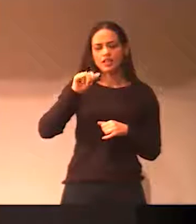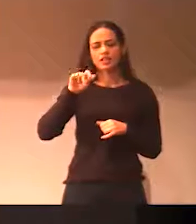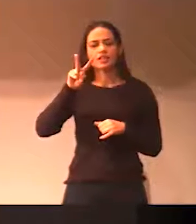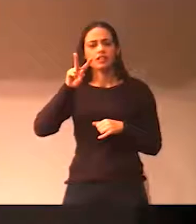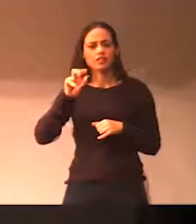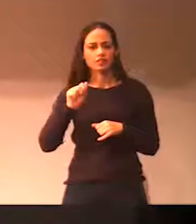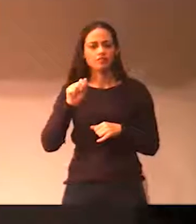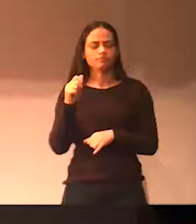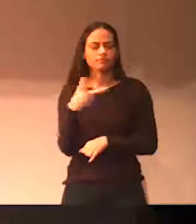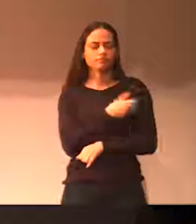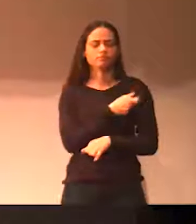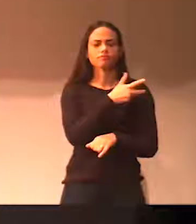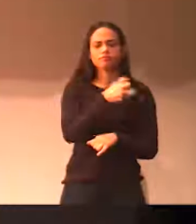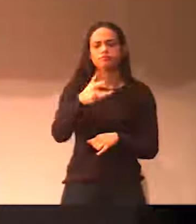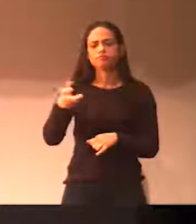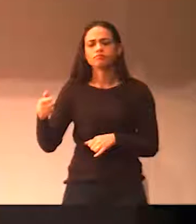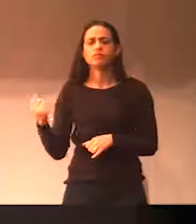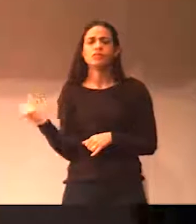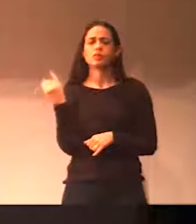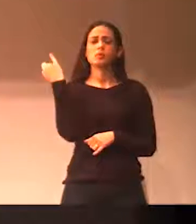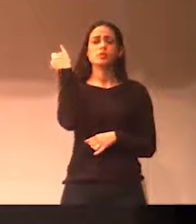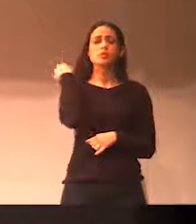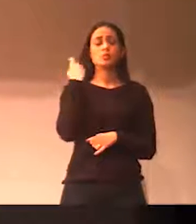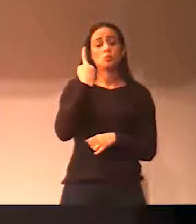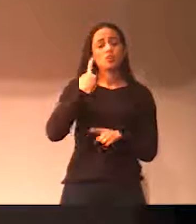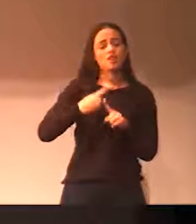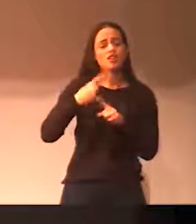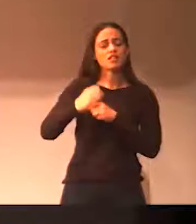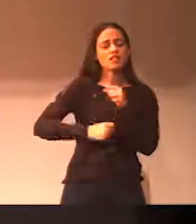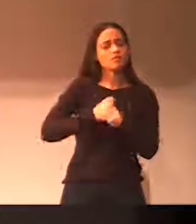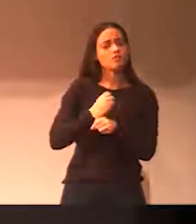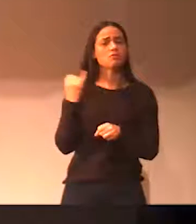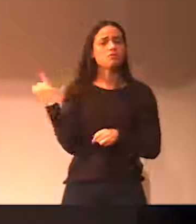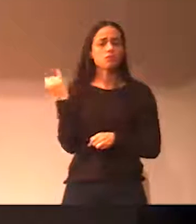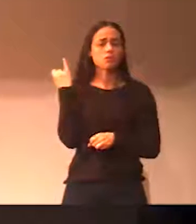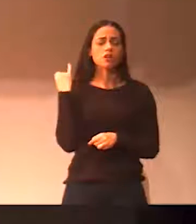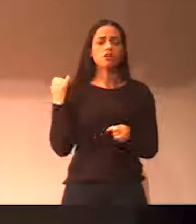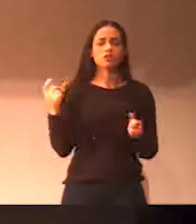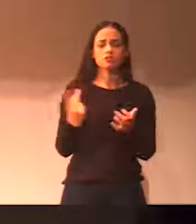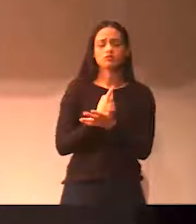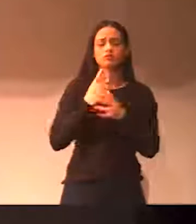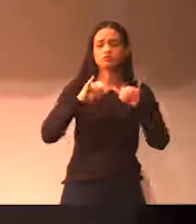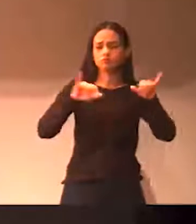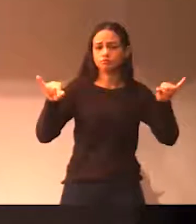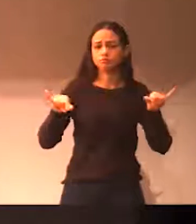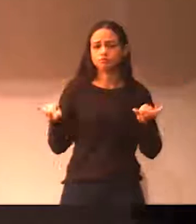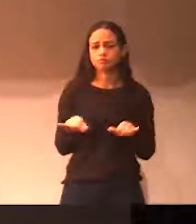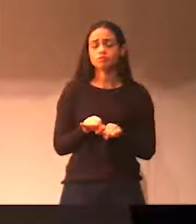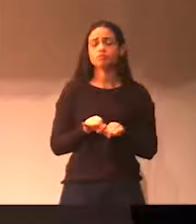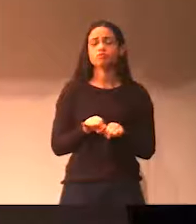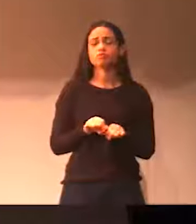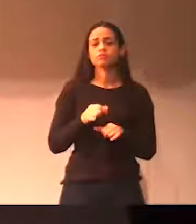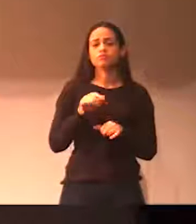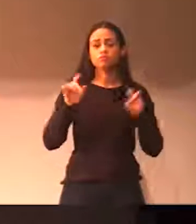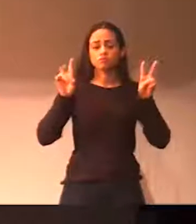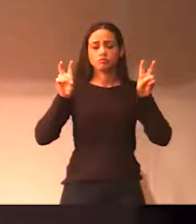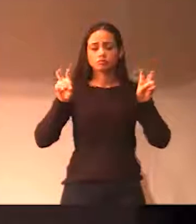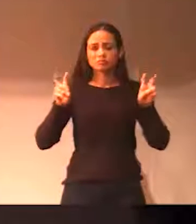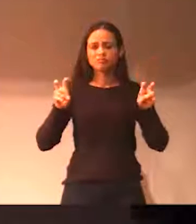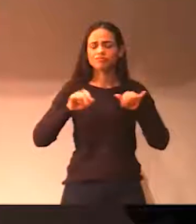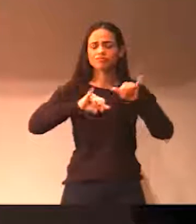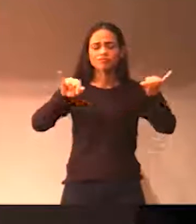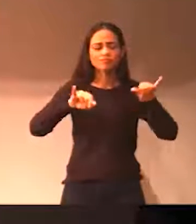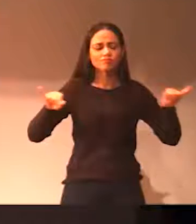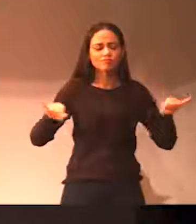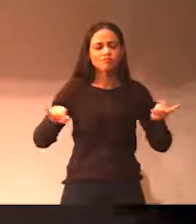por ano. O Centro de Zoonose tem vacinas o ano todo para fornecer para a população. Então, essa informação tem que ser divulgada o ano todo, não uma